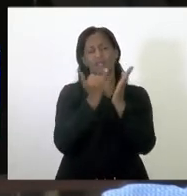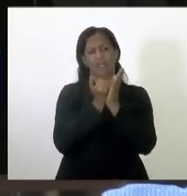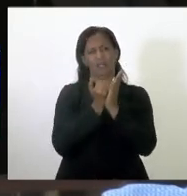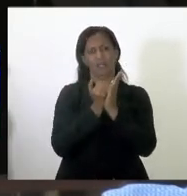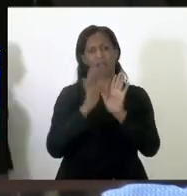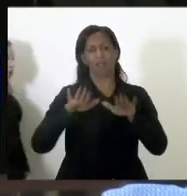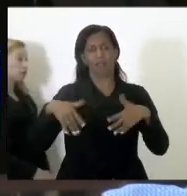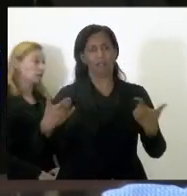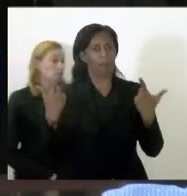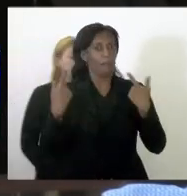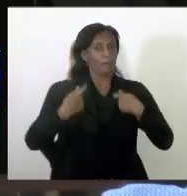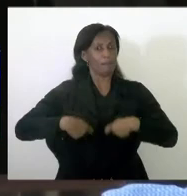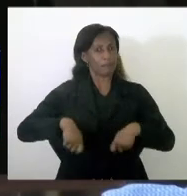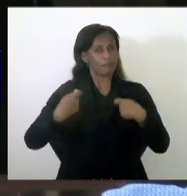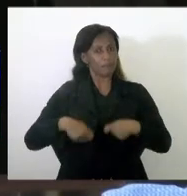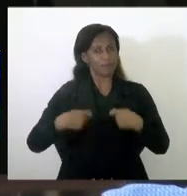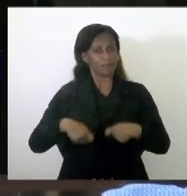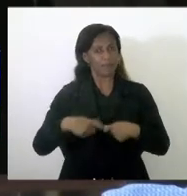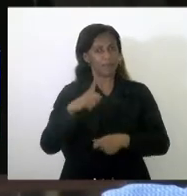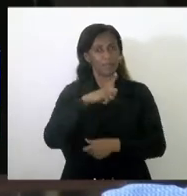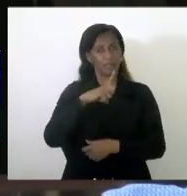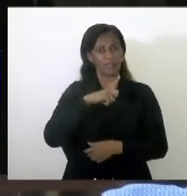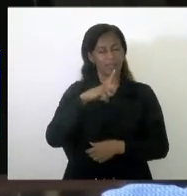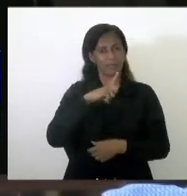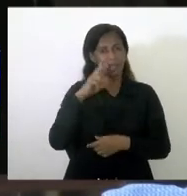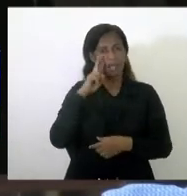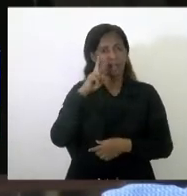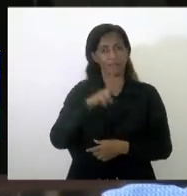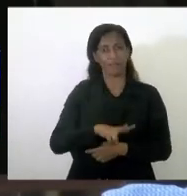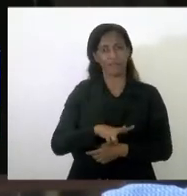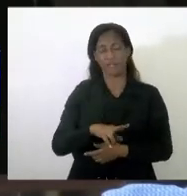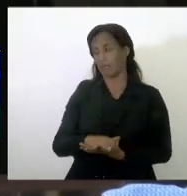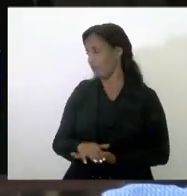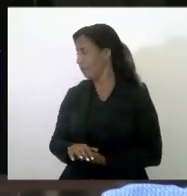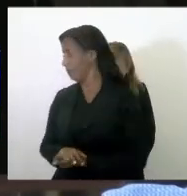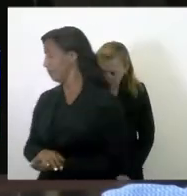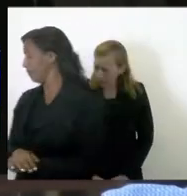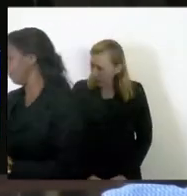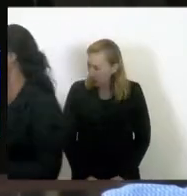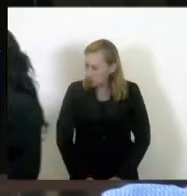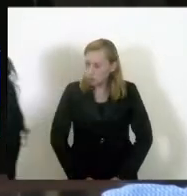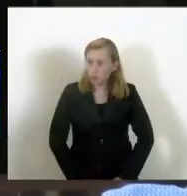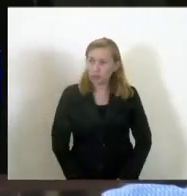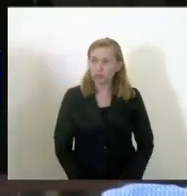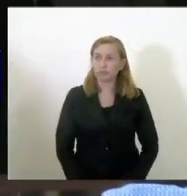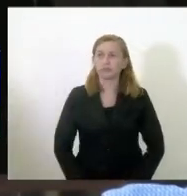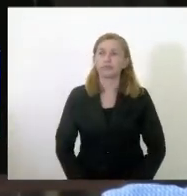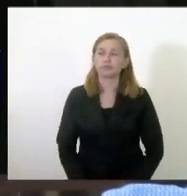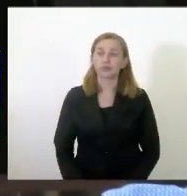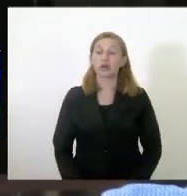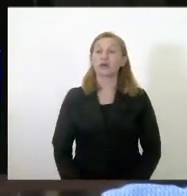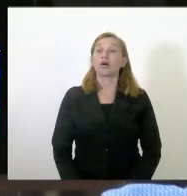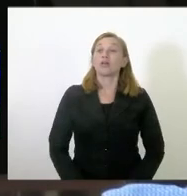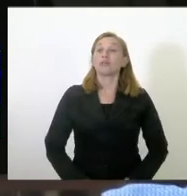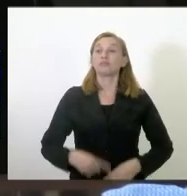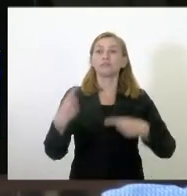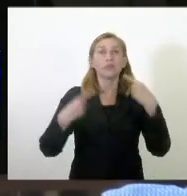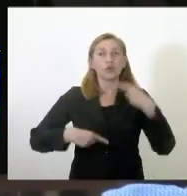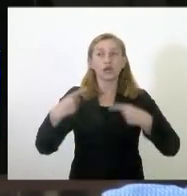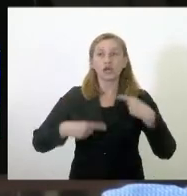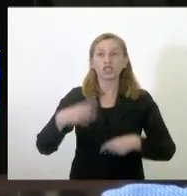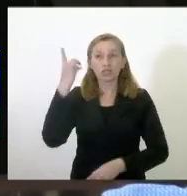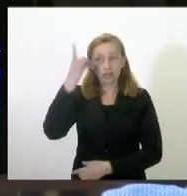Então, é necessário que se tenha uma visão estratégica de uma política,